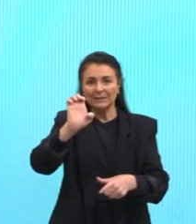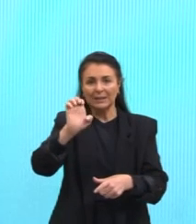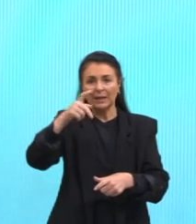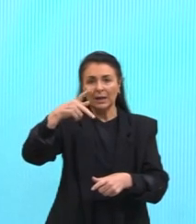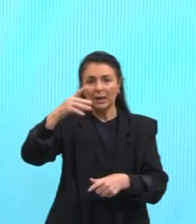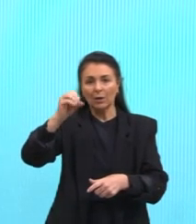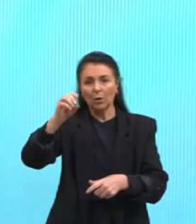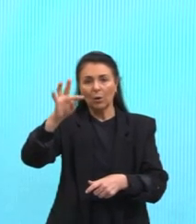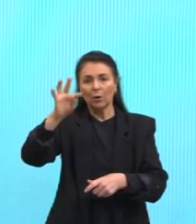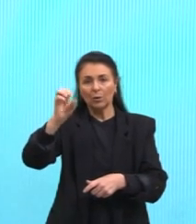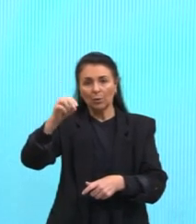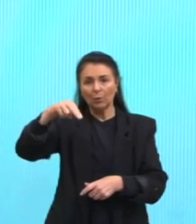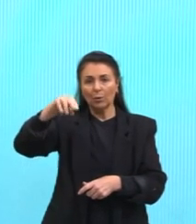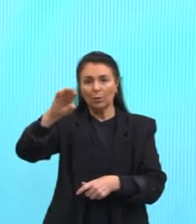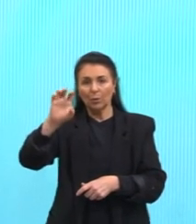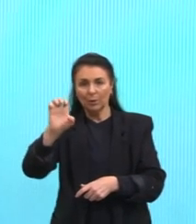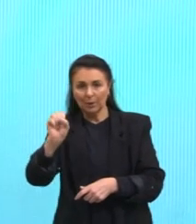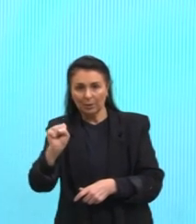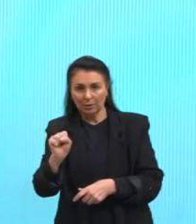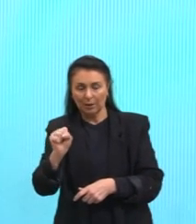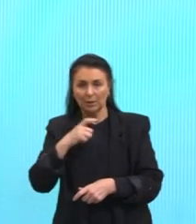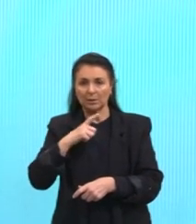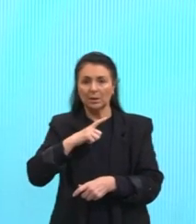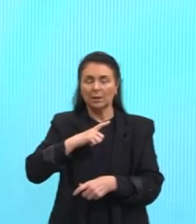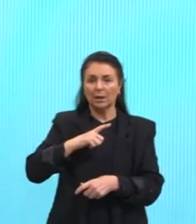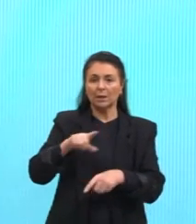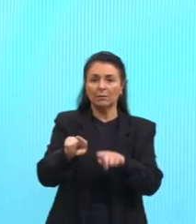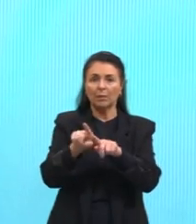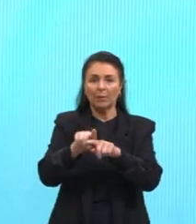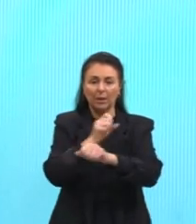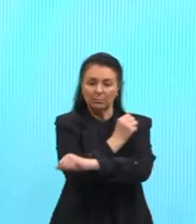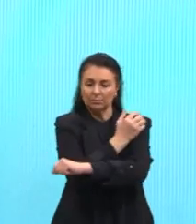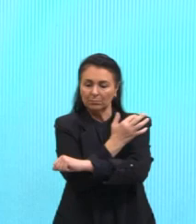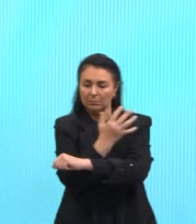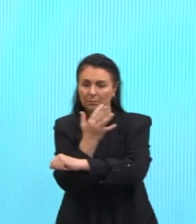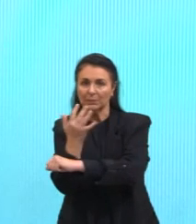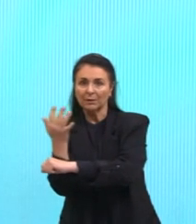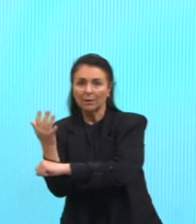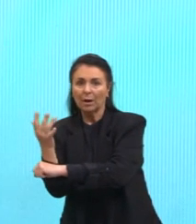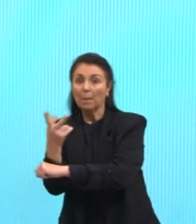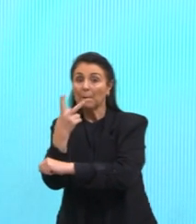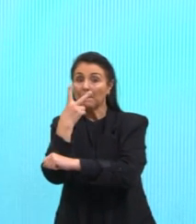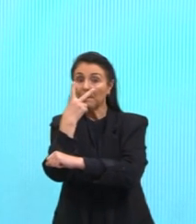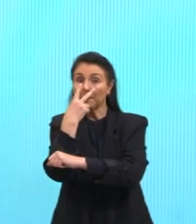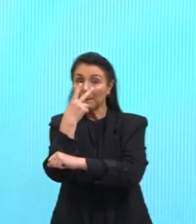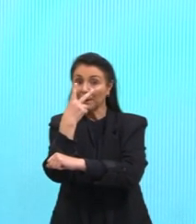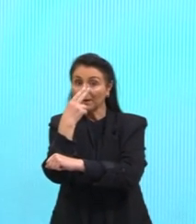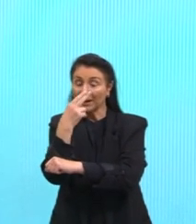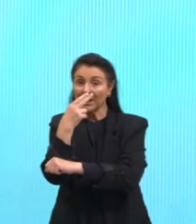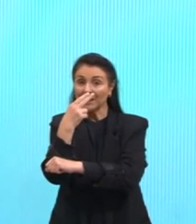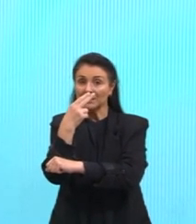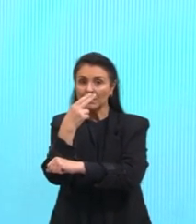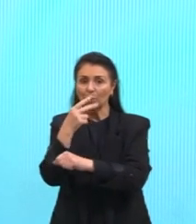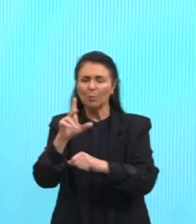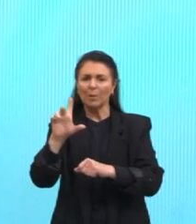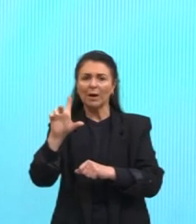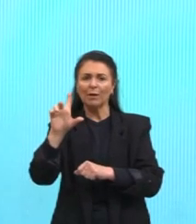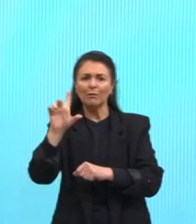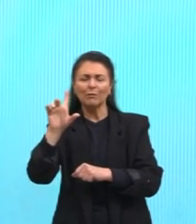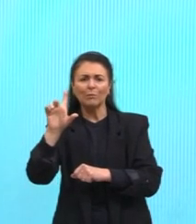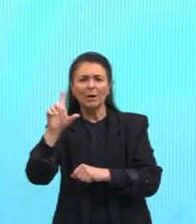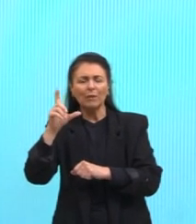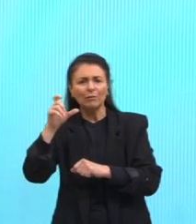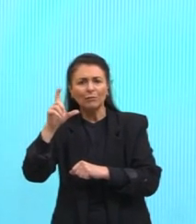entre o deserto é Savana Então olha aqui ó Isso aqui é um pão para gurizada né olha eu trouxe a fotinha do Pampa para nós ir